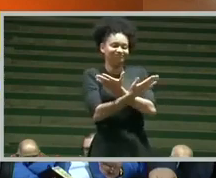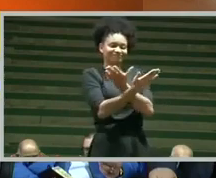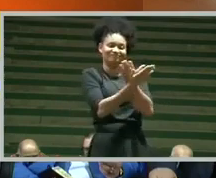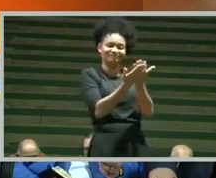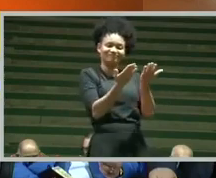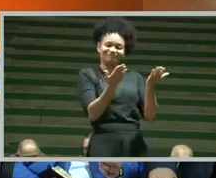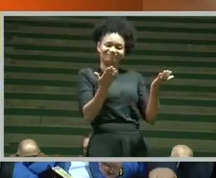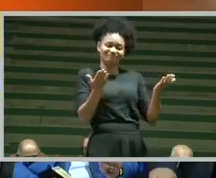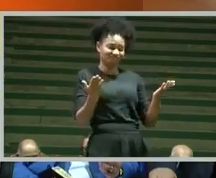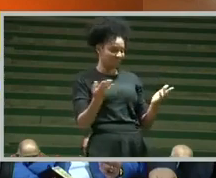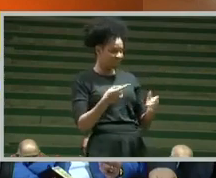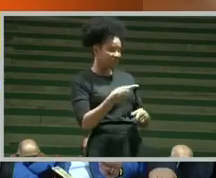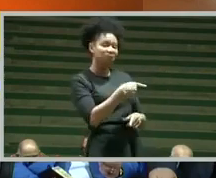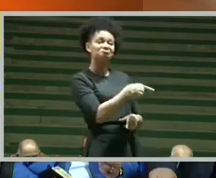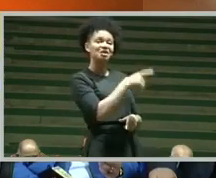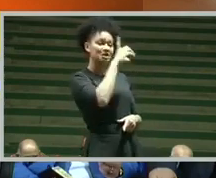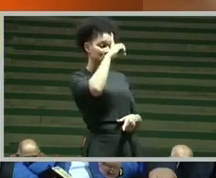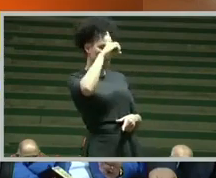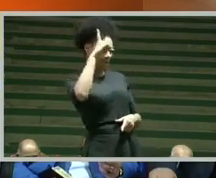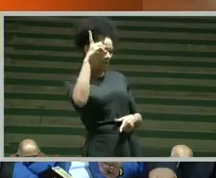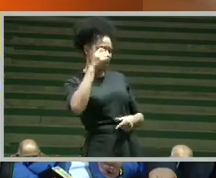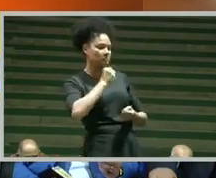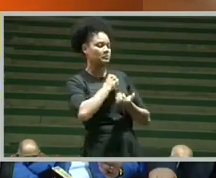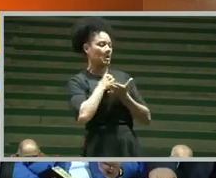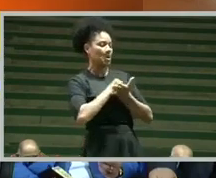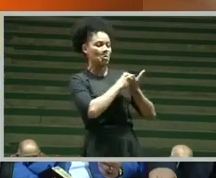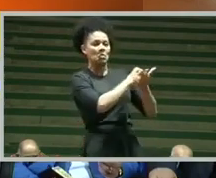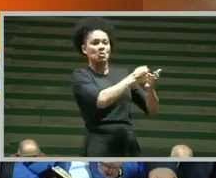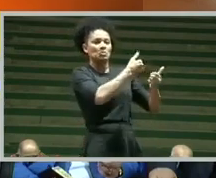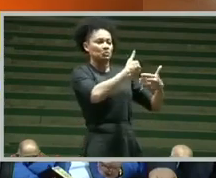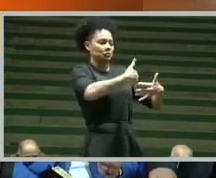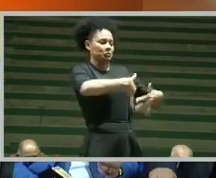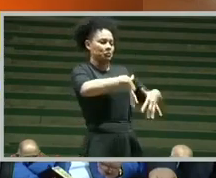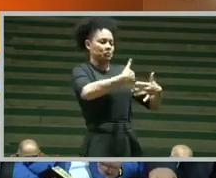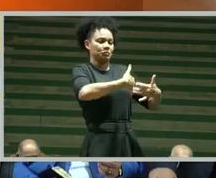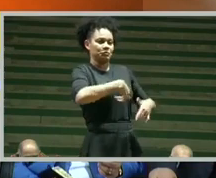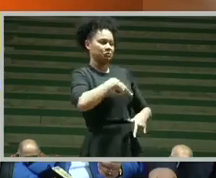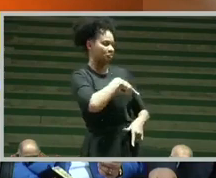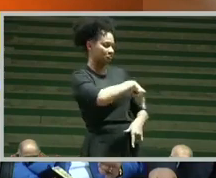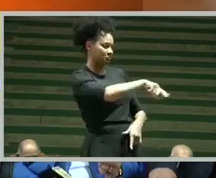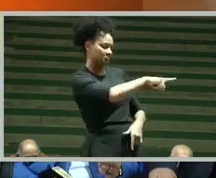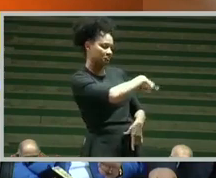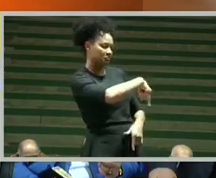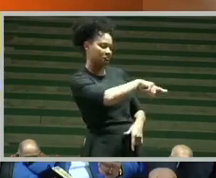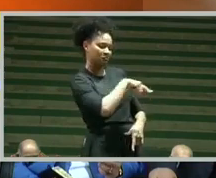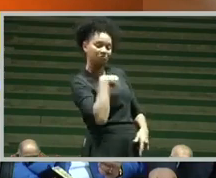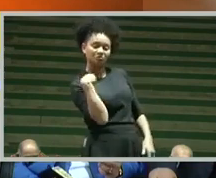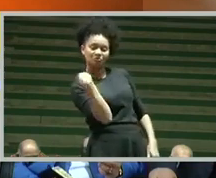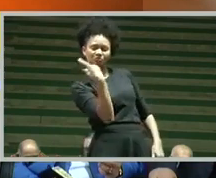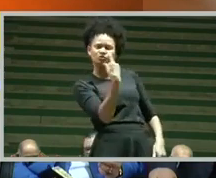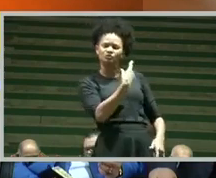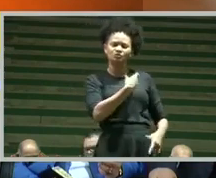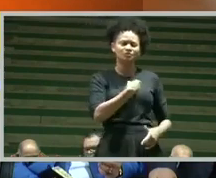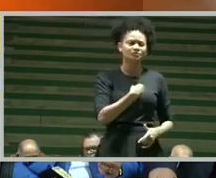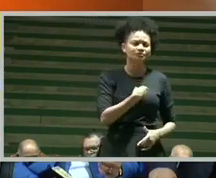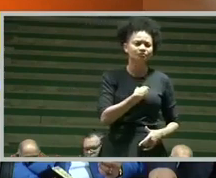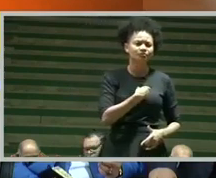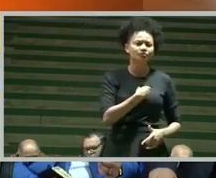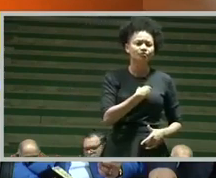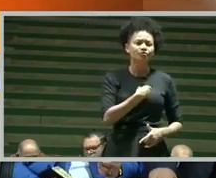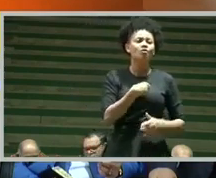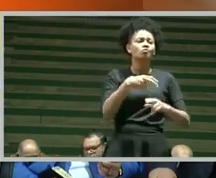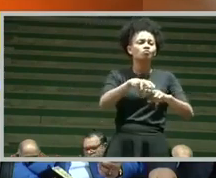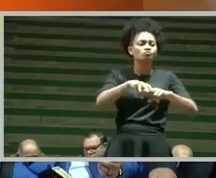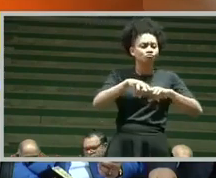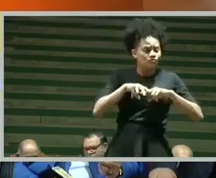estes, grandes coisas fez o Senhor por nós, e